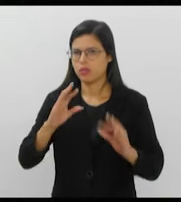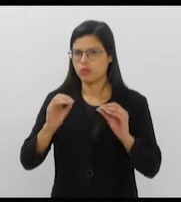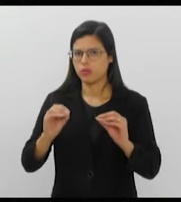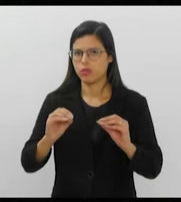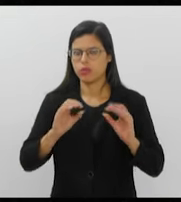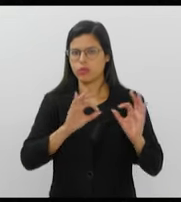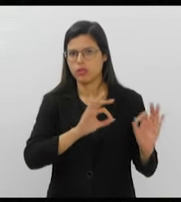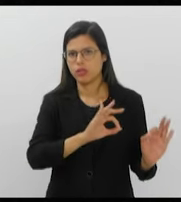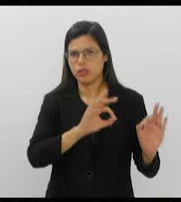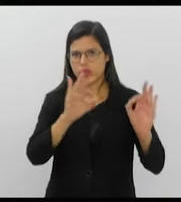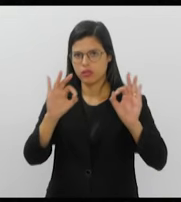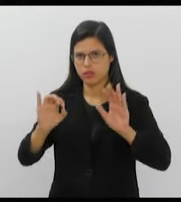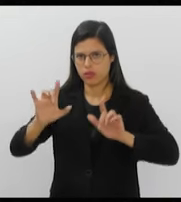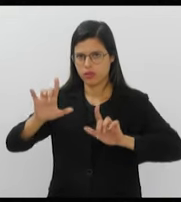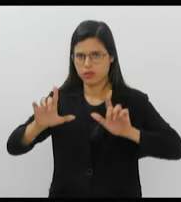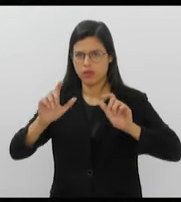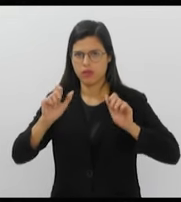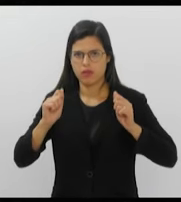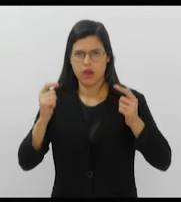assistem pela TV Alerge.